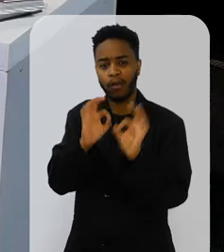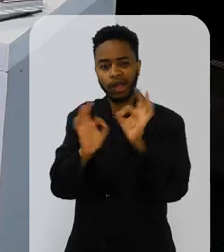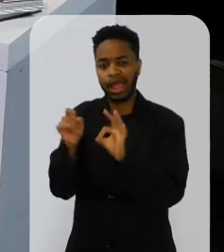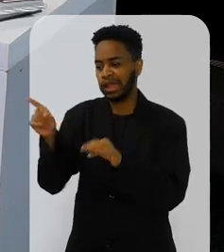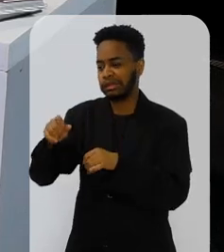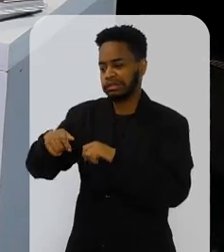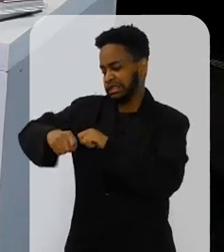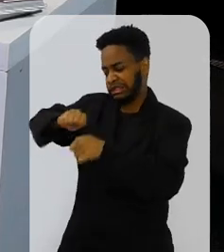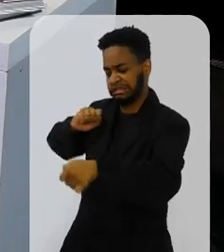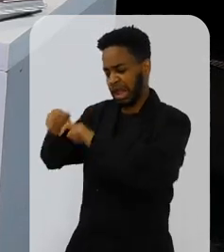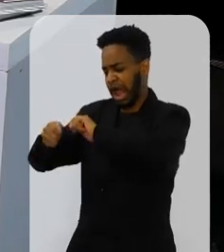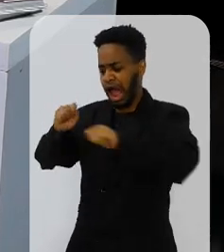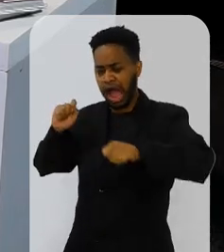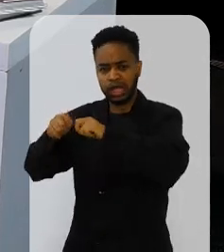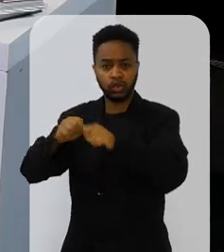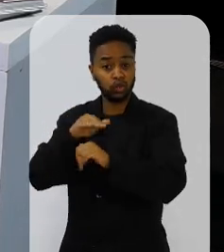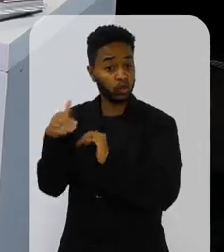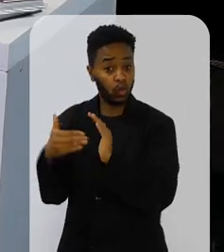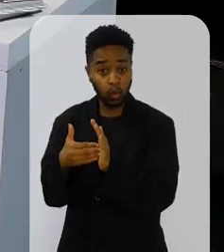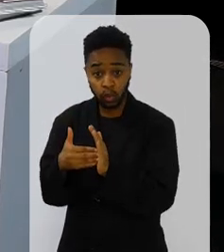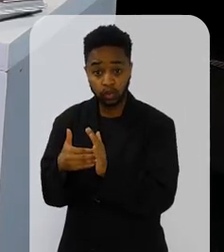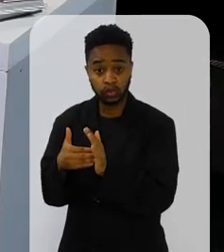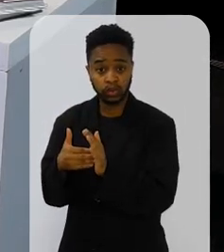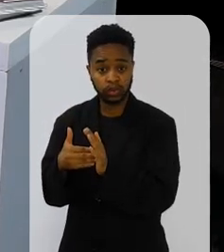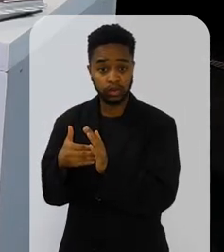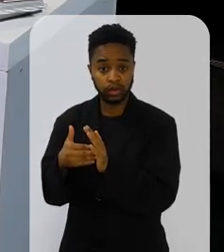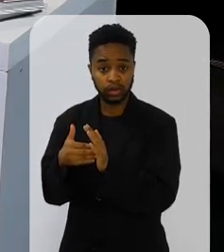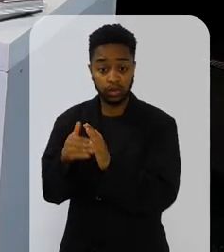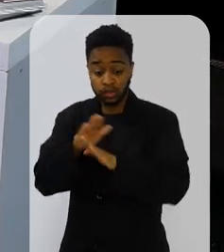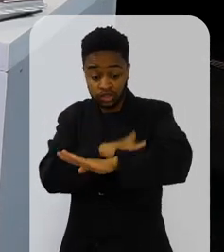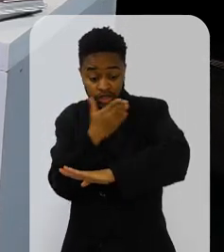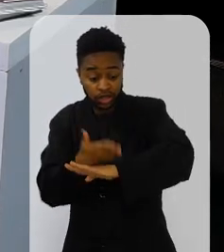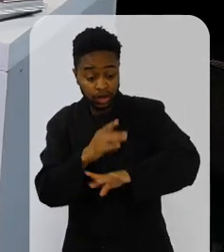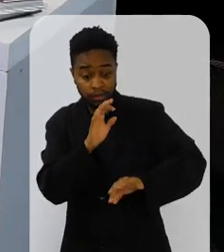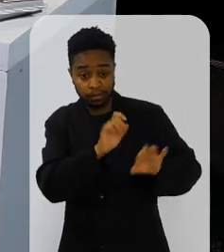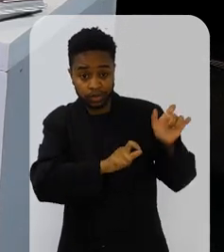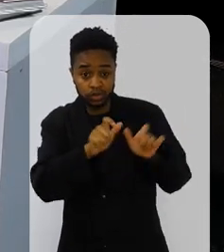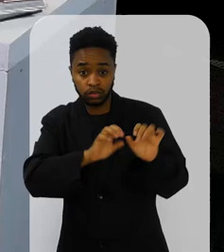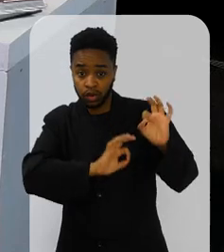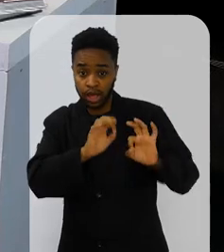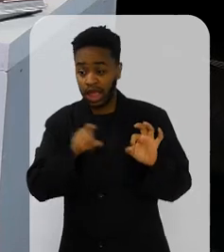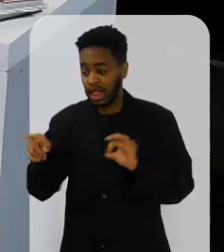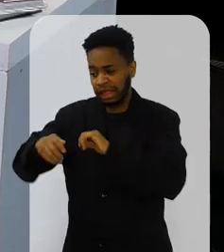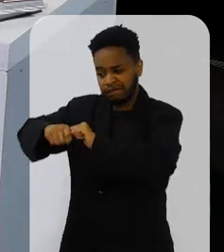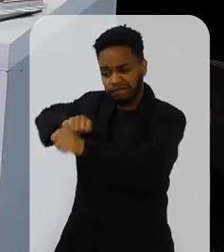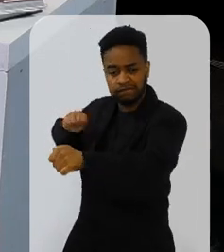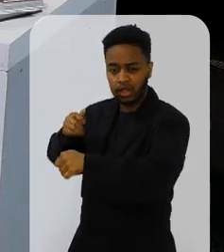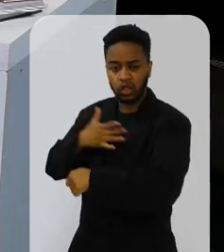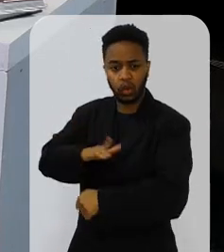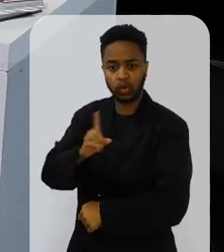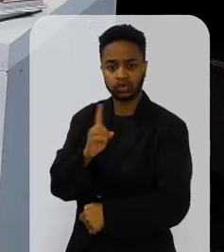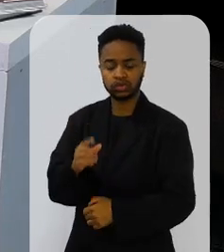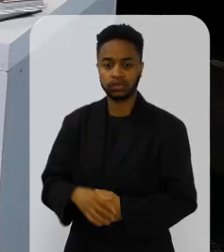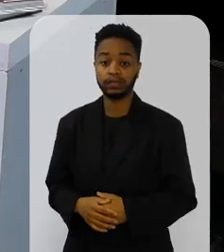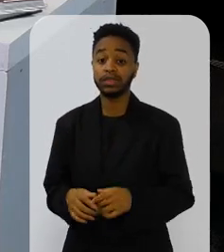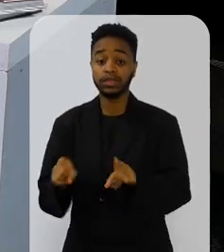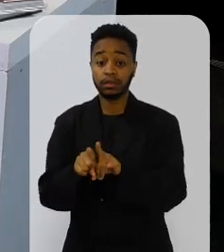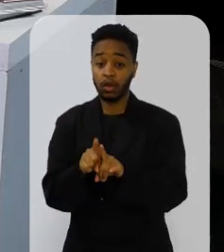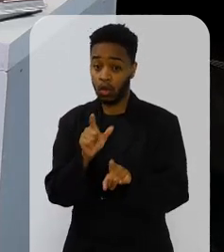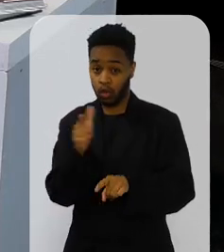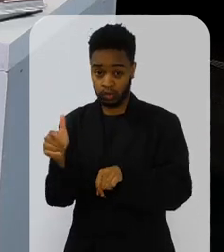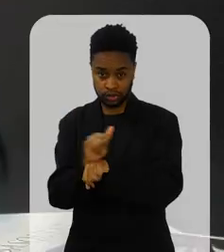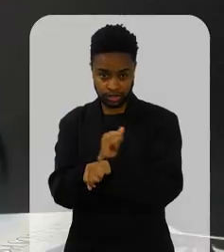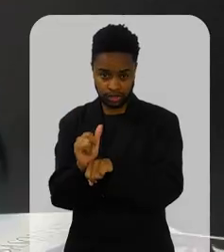olhava e que não era rasgava que toda era a produção desse. Do dia, ele porque ele não desse. Gostava. E